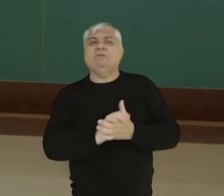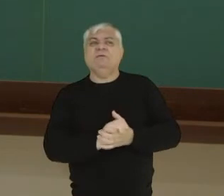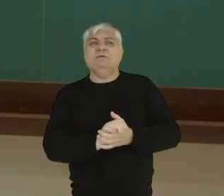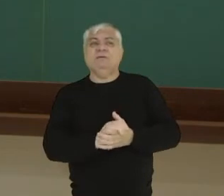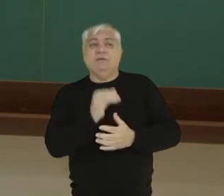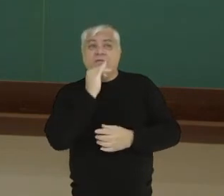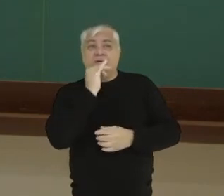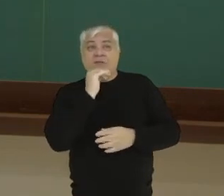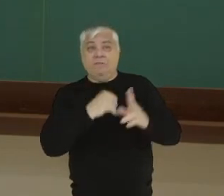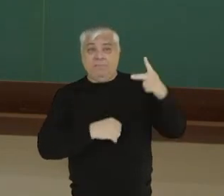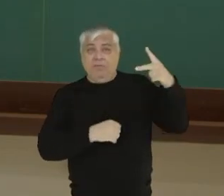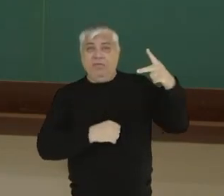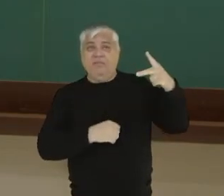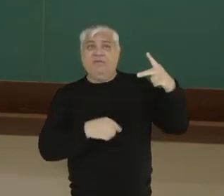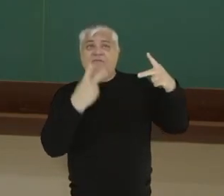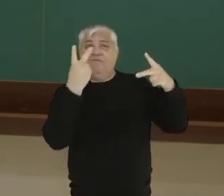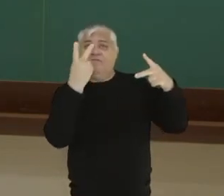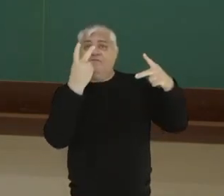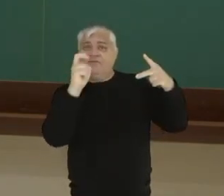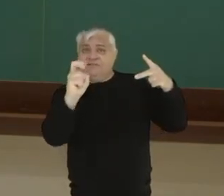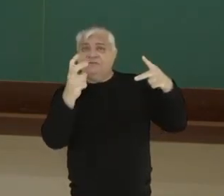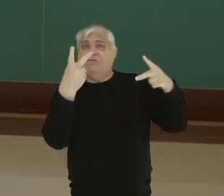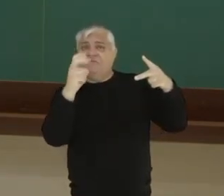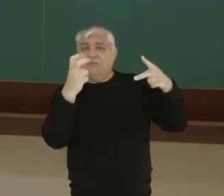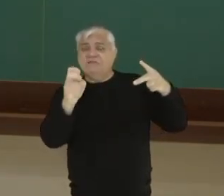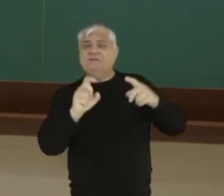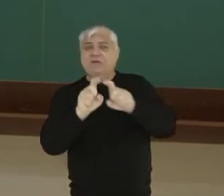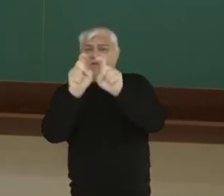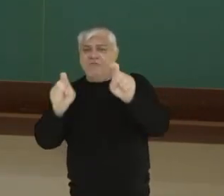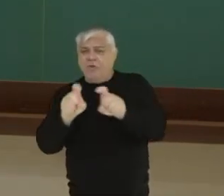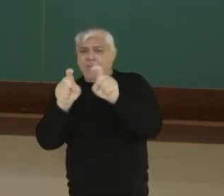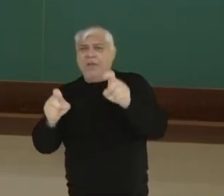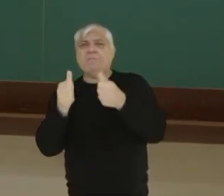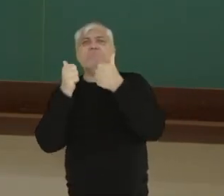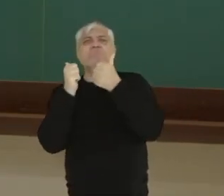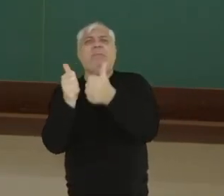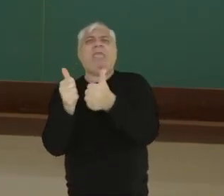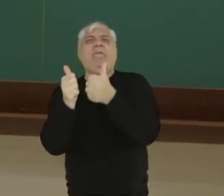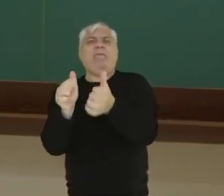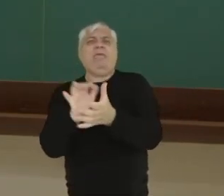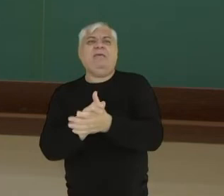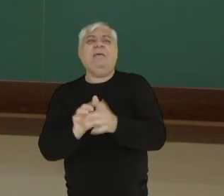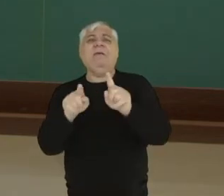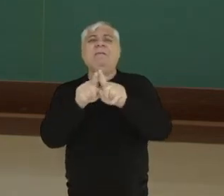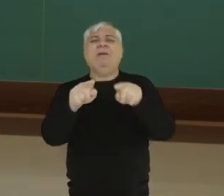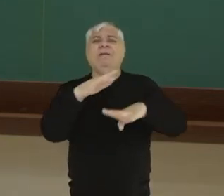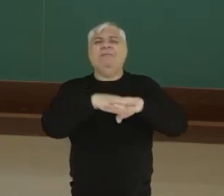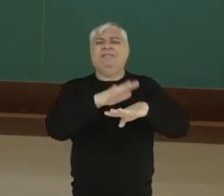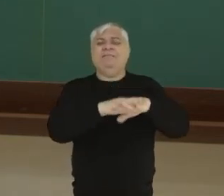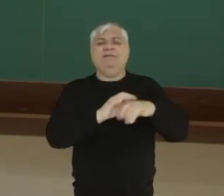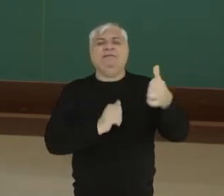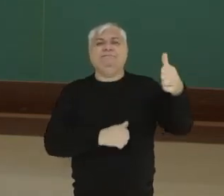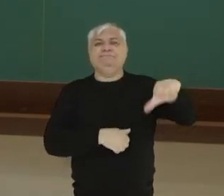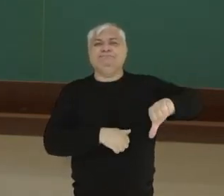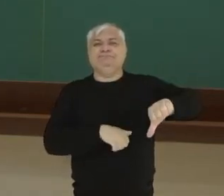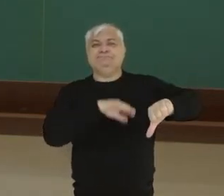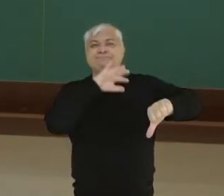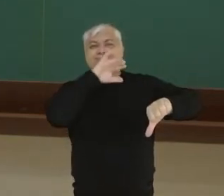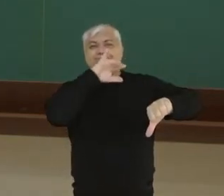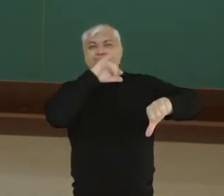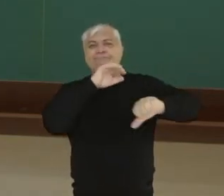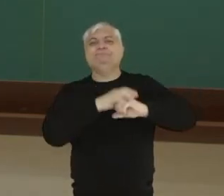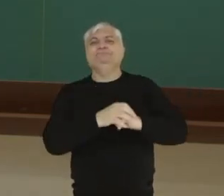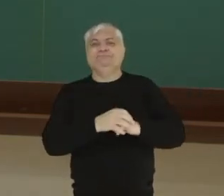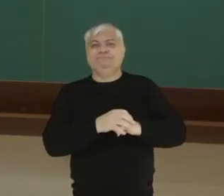teve a maior amplitude. Ele foi muito bem em informática, mas ele foi muito mal em matemática. Por isso que a amplitude deu